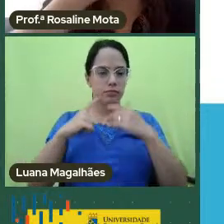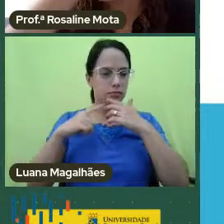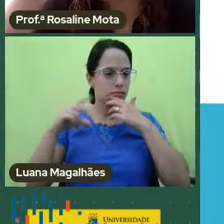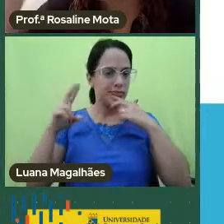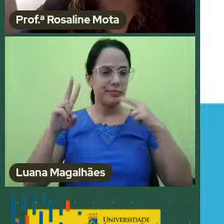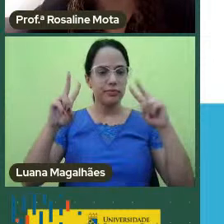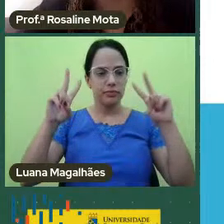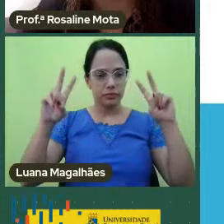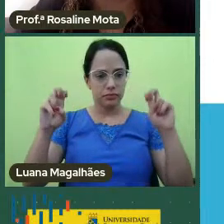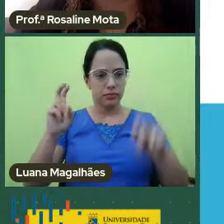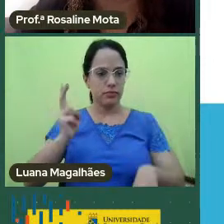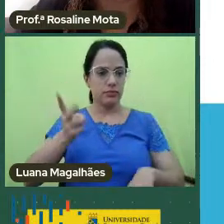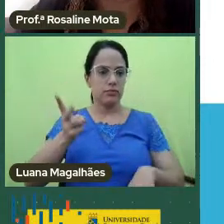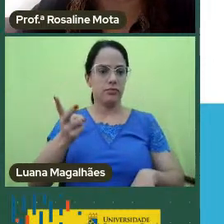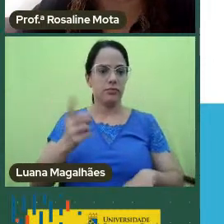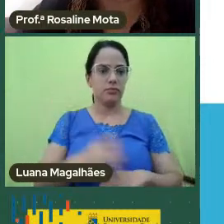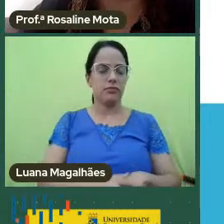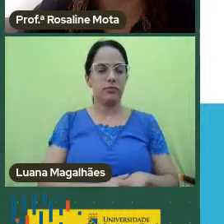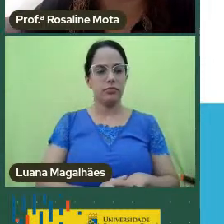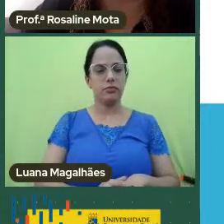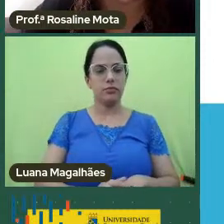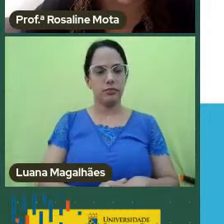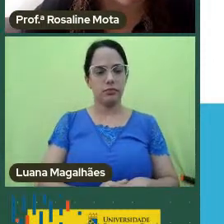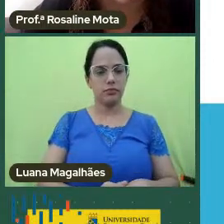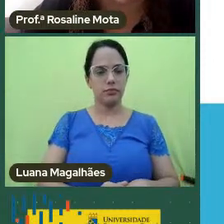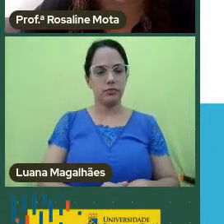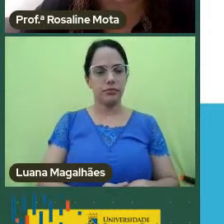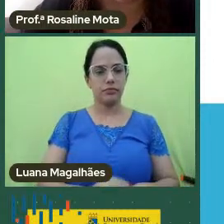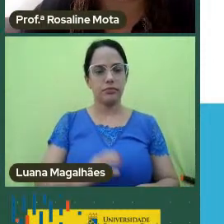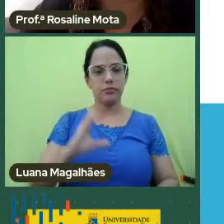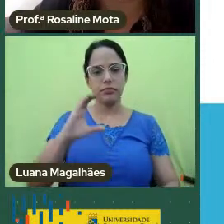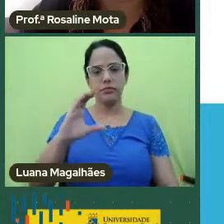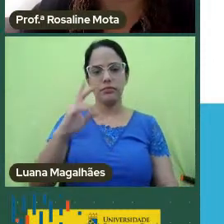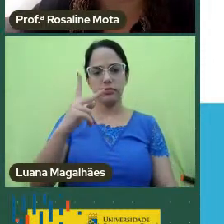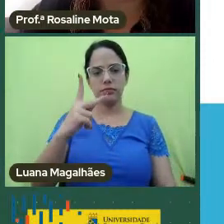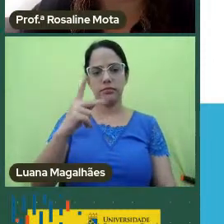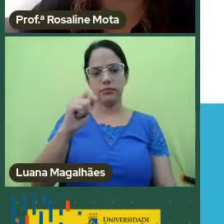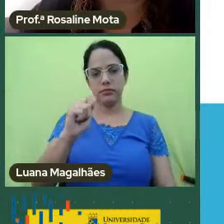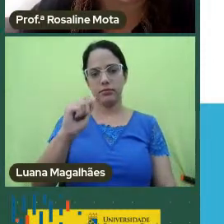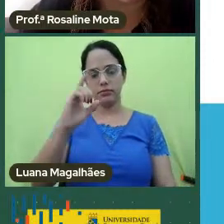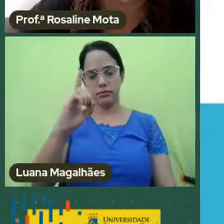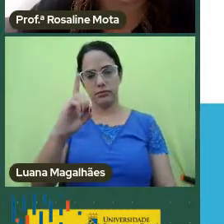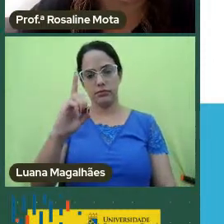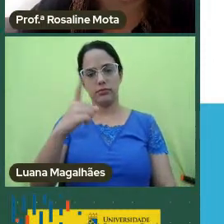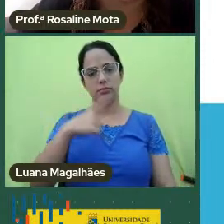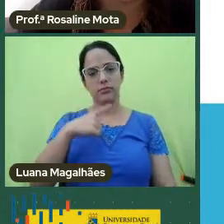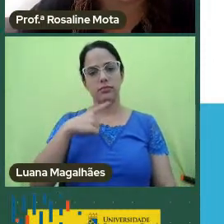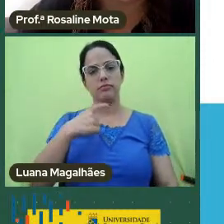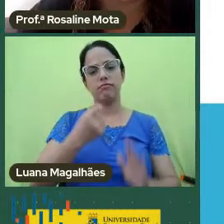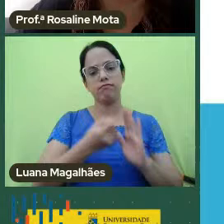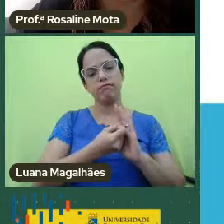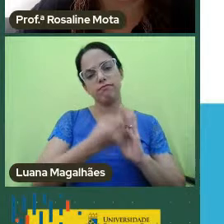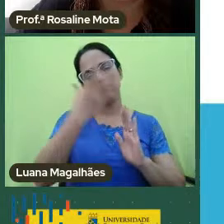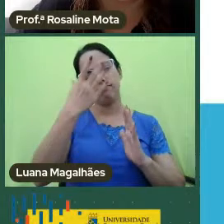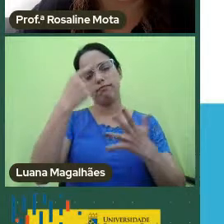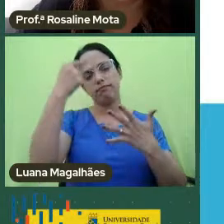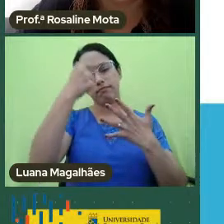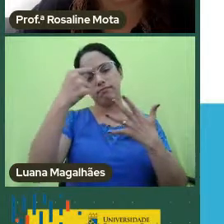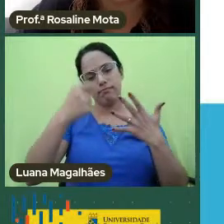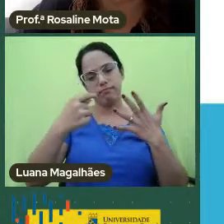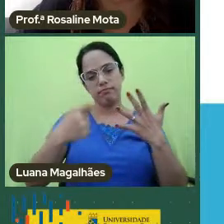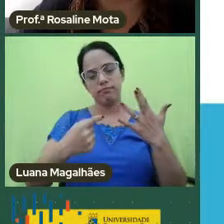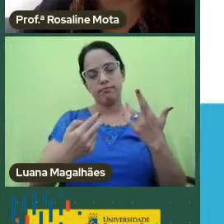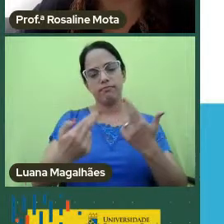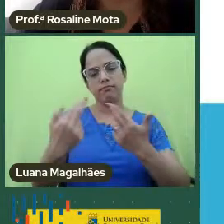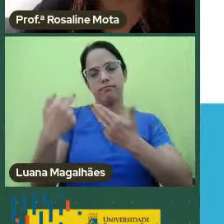exatamente da criação aí das CEPADs e vai trazer uma série de